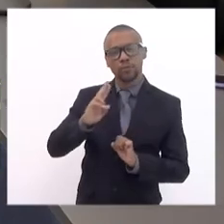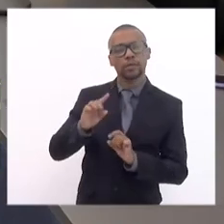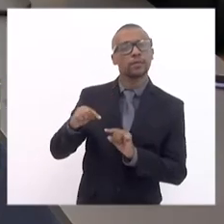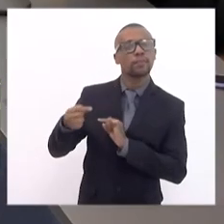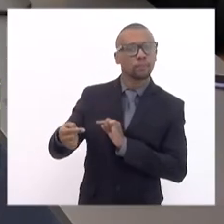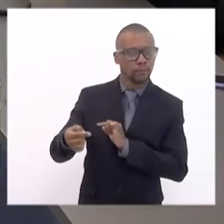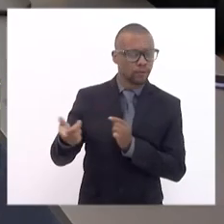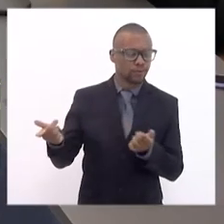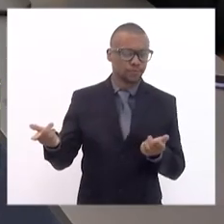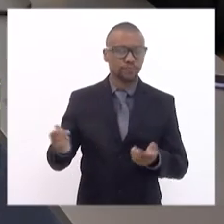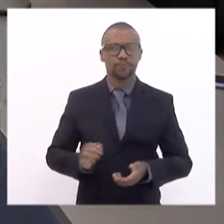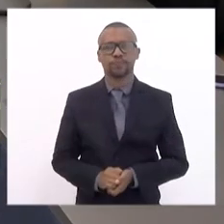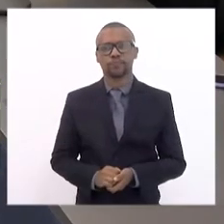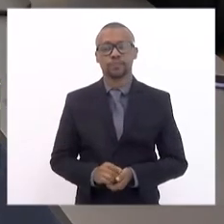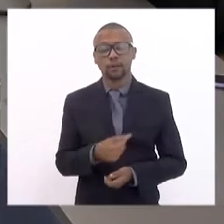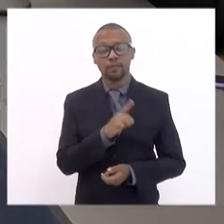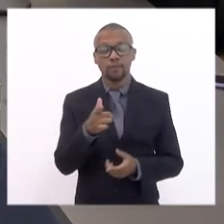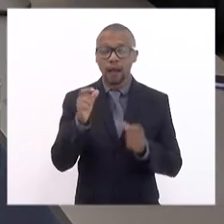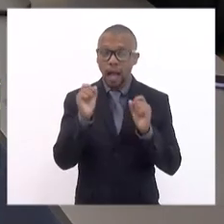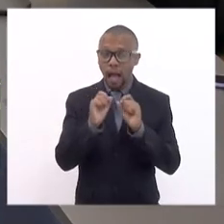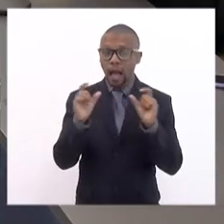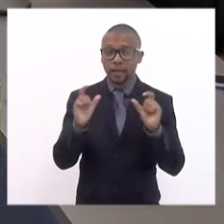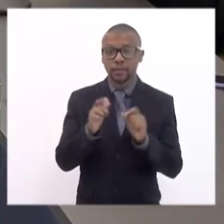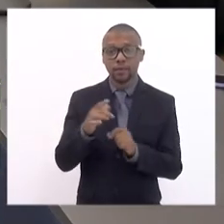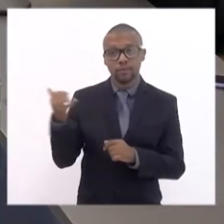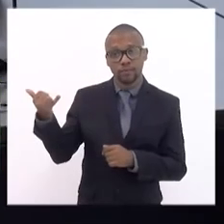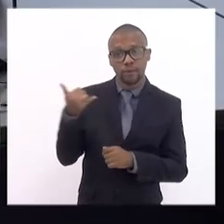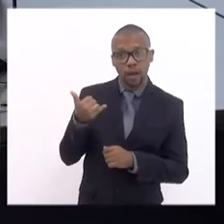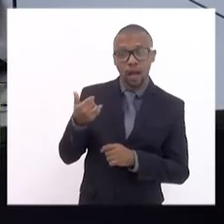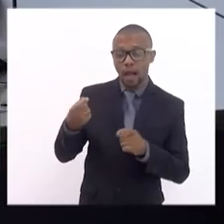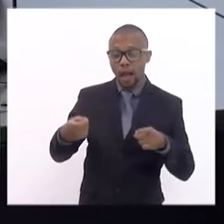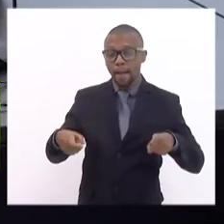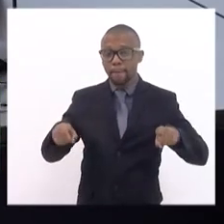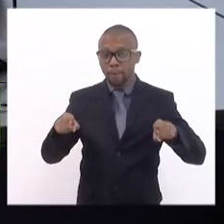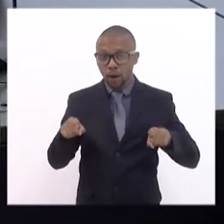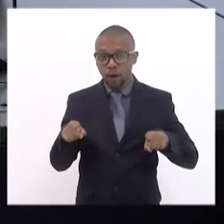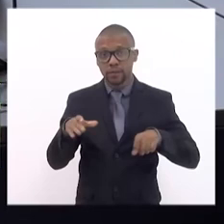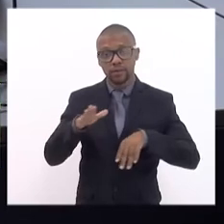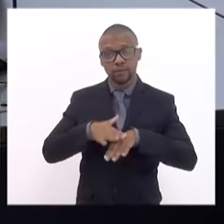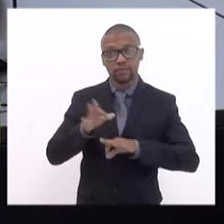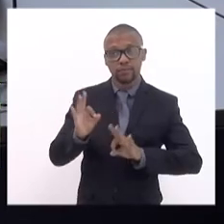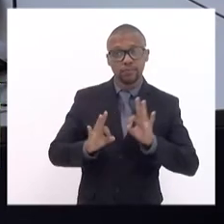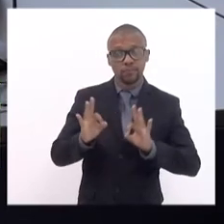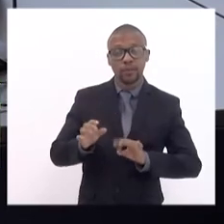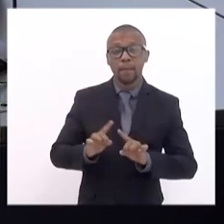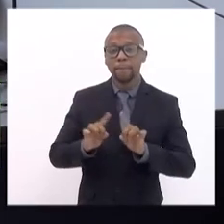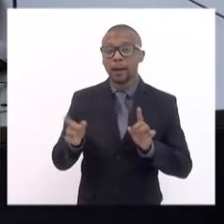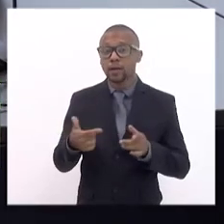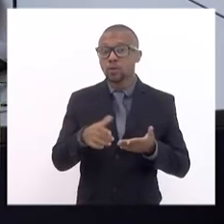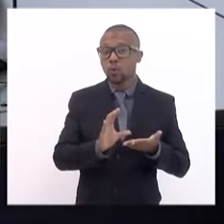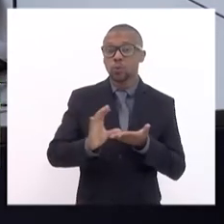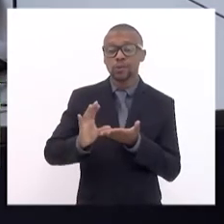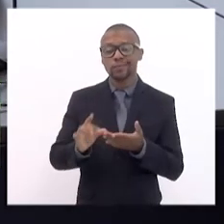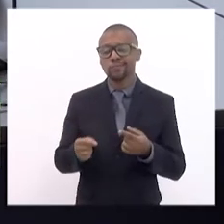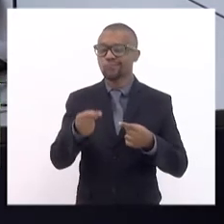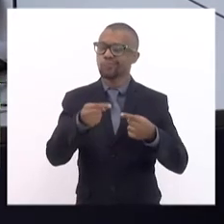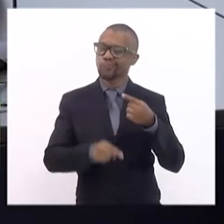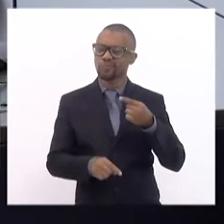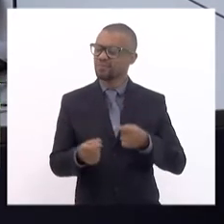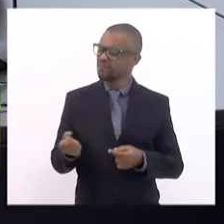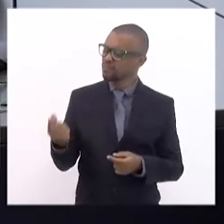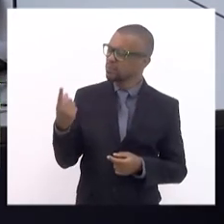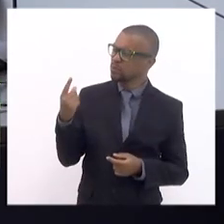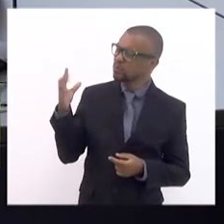deixar isso no nosso radar, não é? Acabei de ser informado que foi feita a posse, no entanto, os conselheiros não acharam adequada. Como assim? Ou